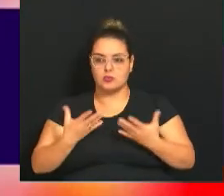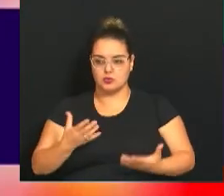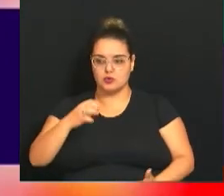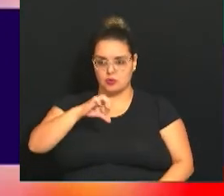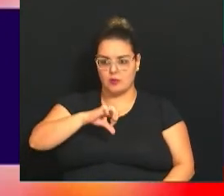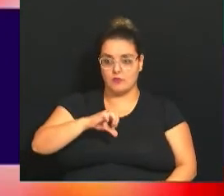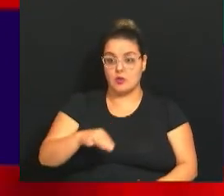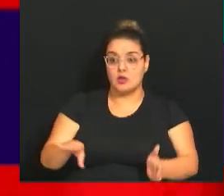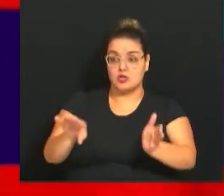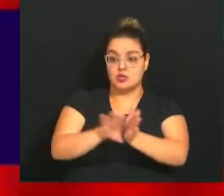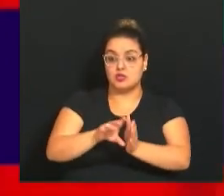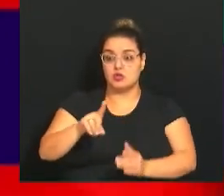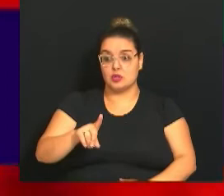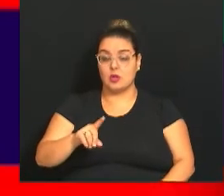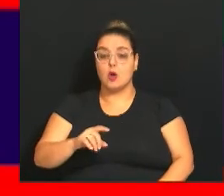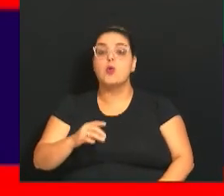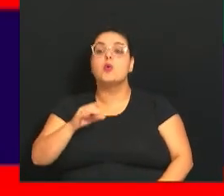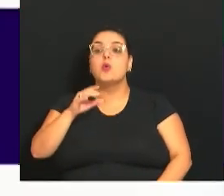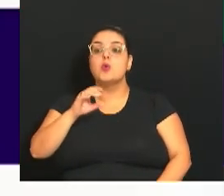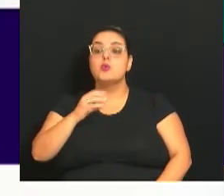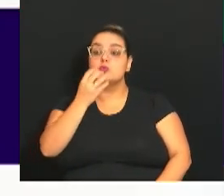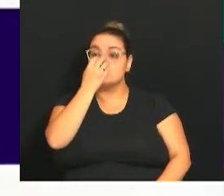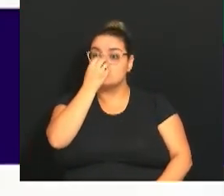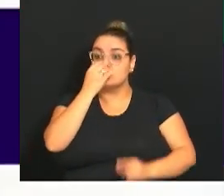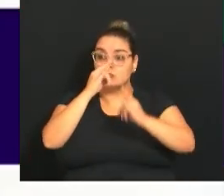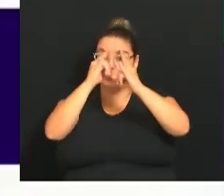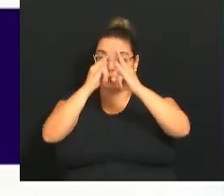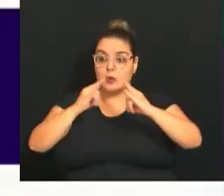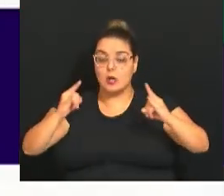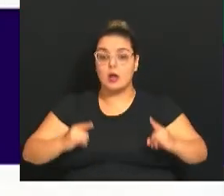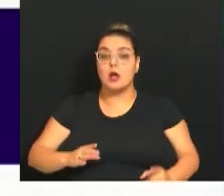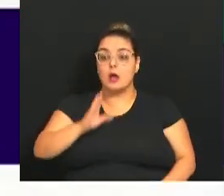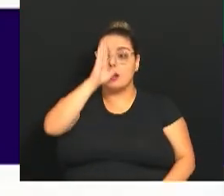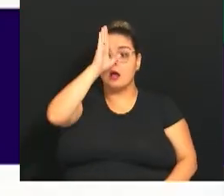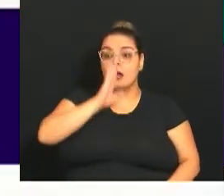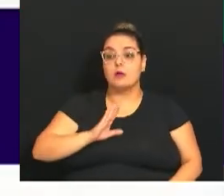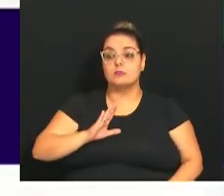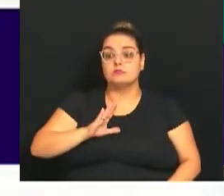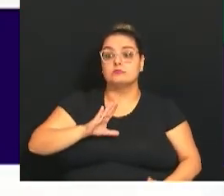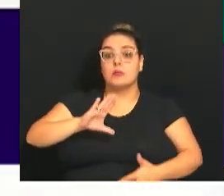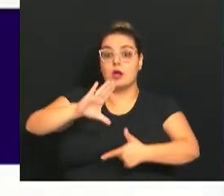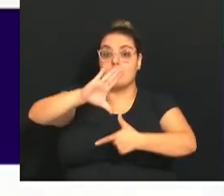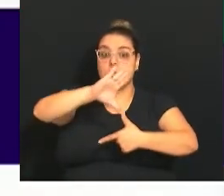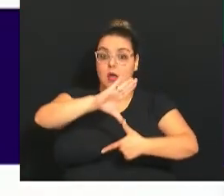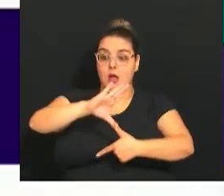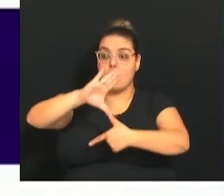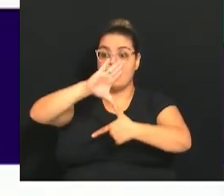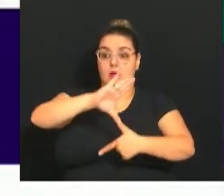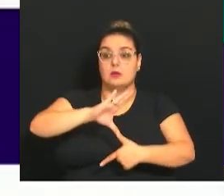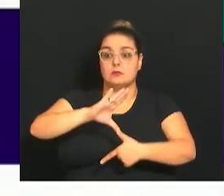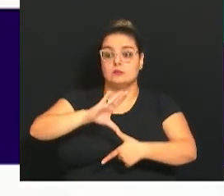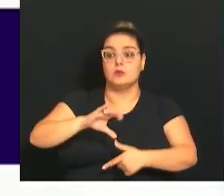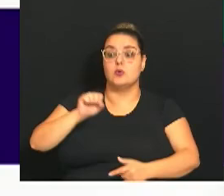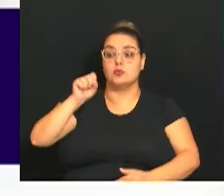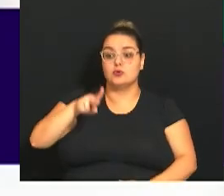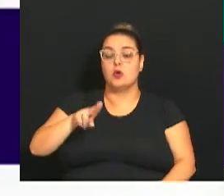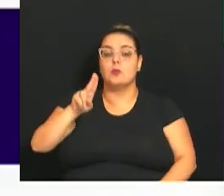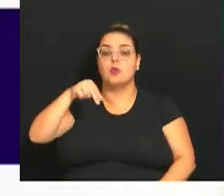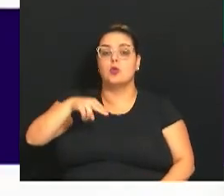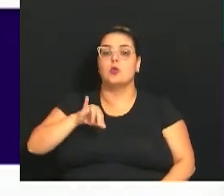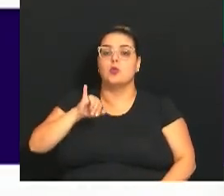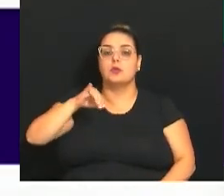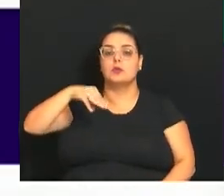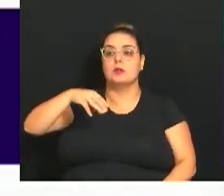o Happy Day Circus, o maior circo gratuito da América Latina. Instalado no Shopping Unimart, ele vai seguir